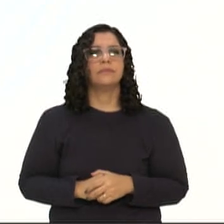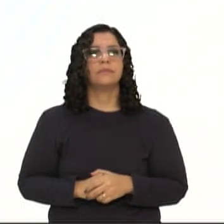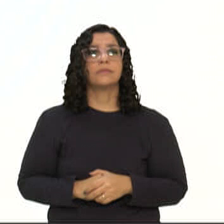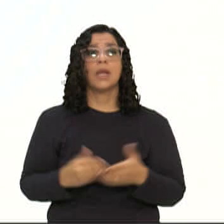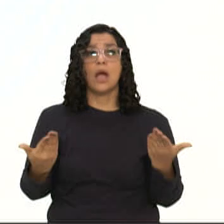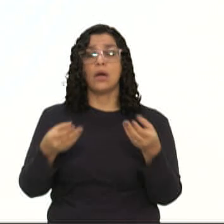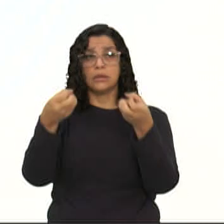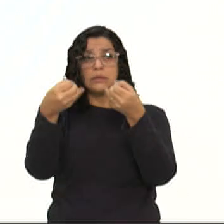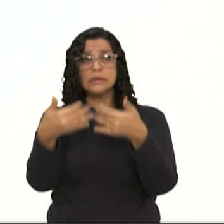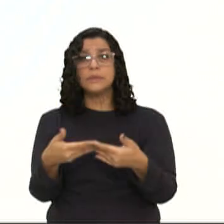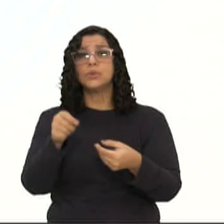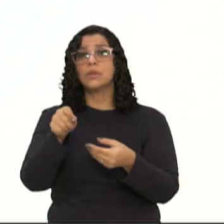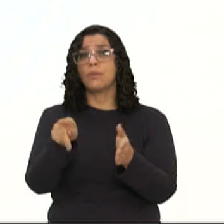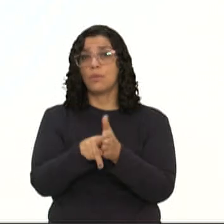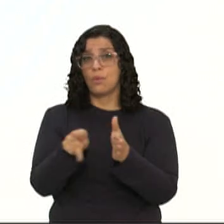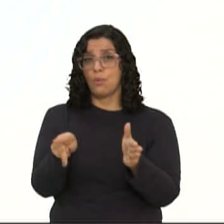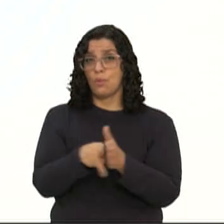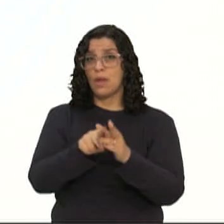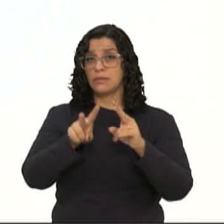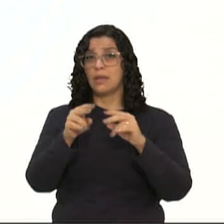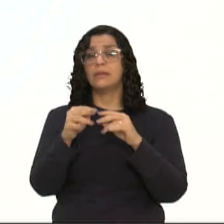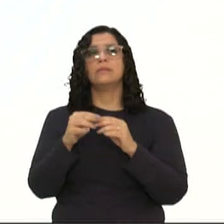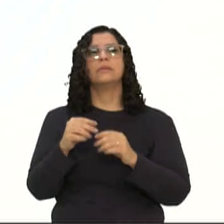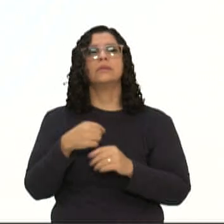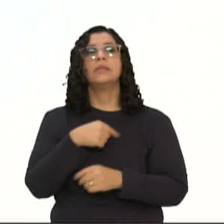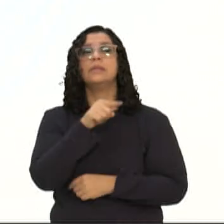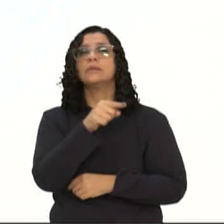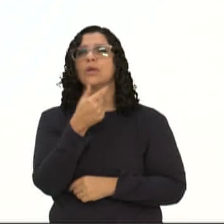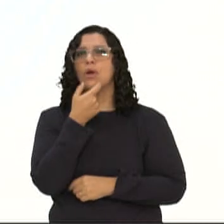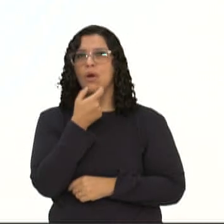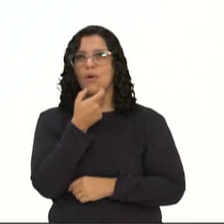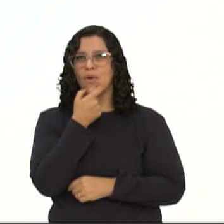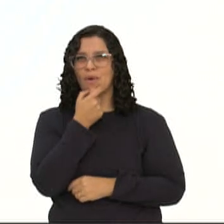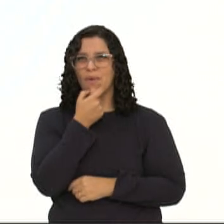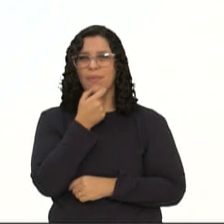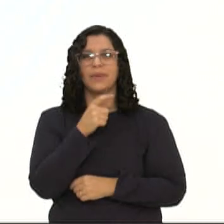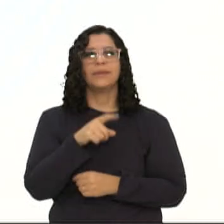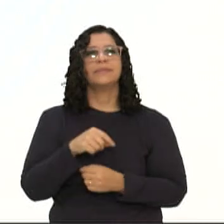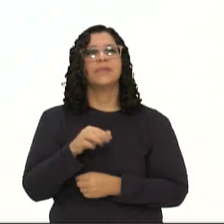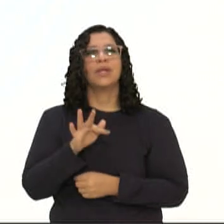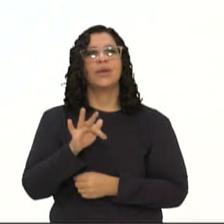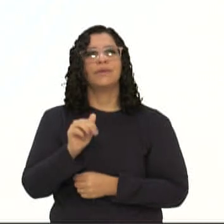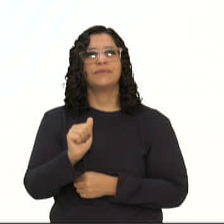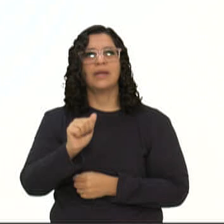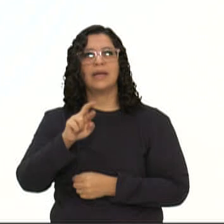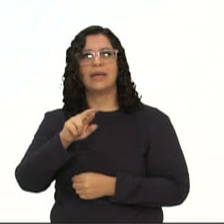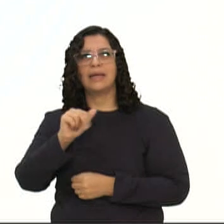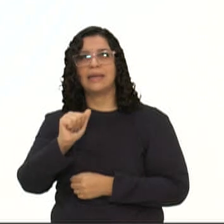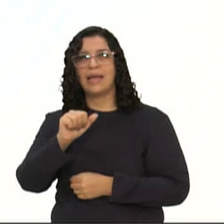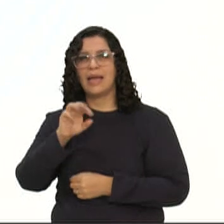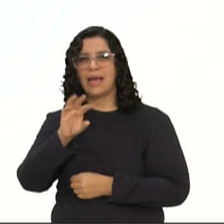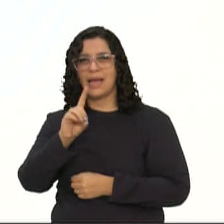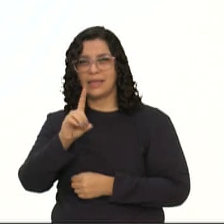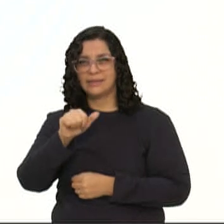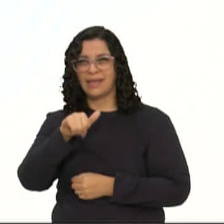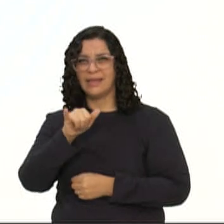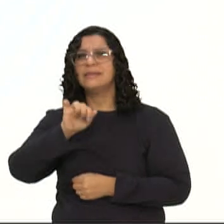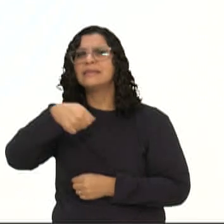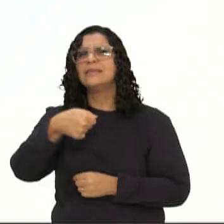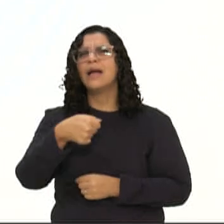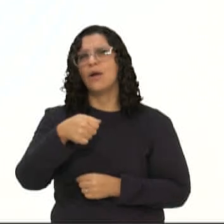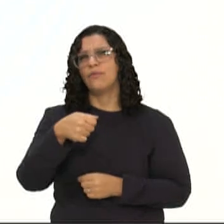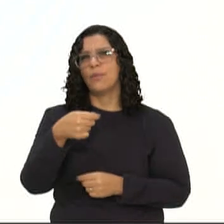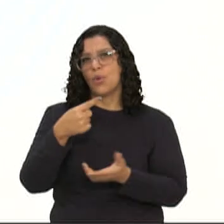A indução eletromagnética, o Faraday aqui, ó, ele observou que ao mover a bobina em